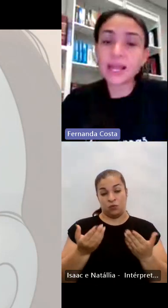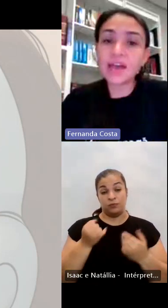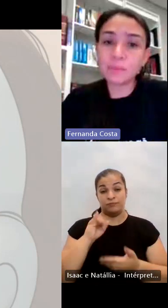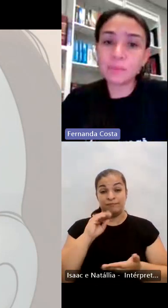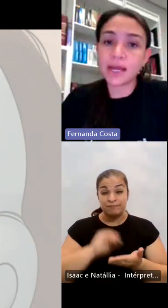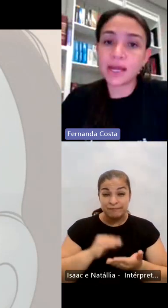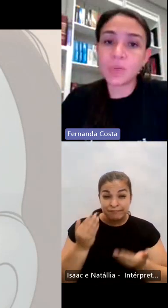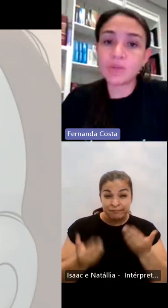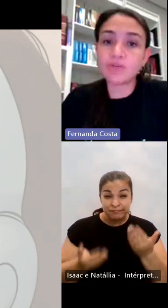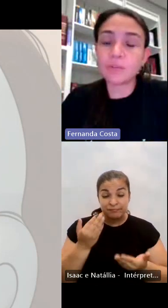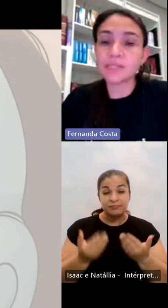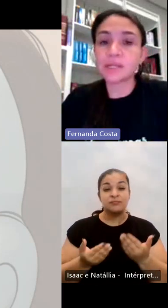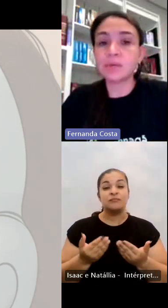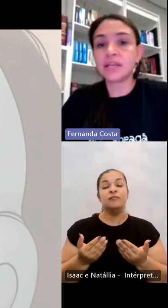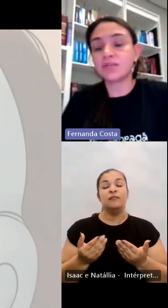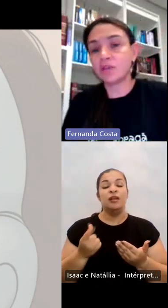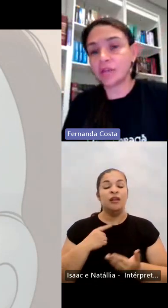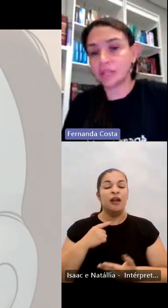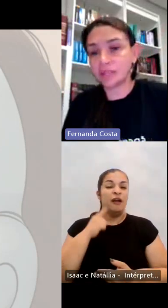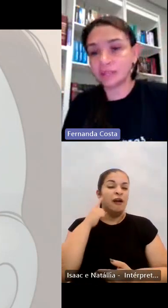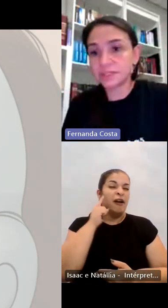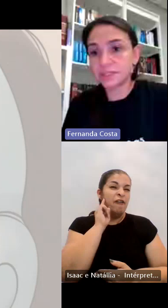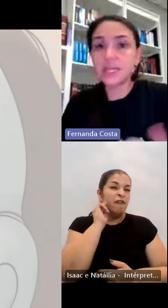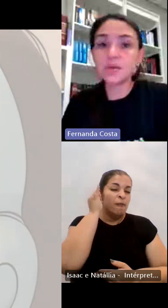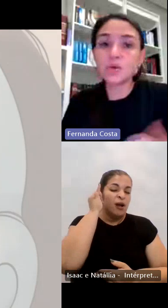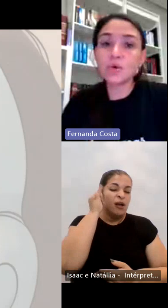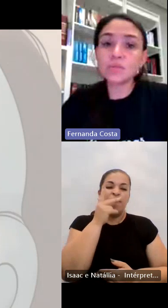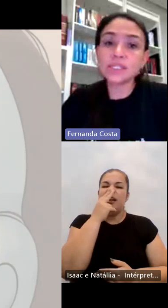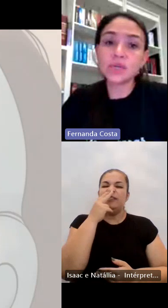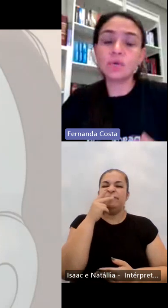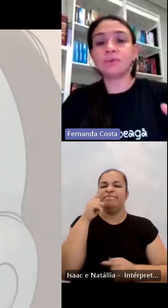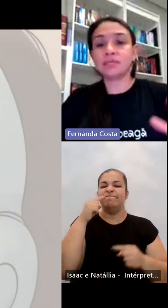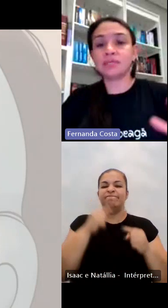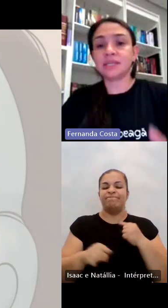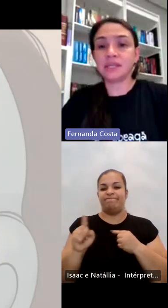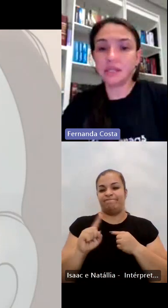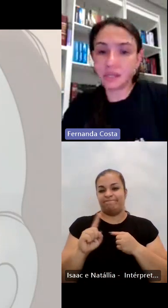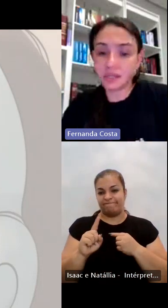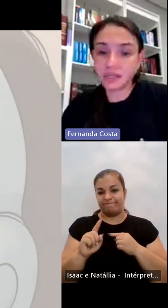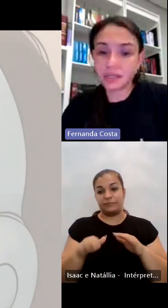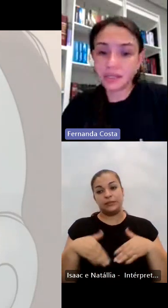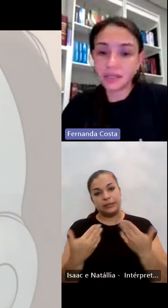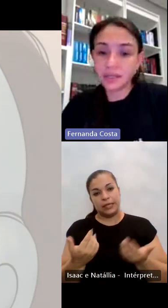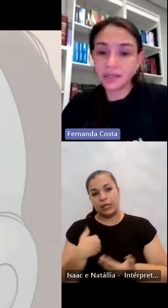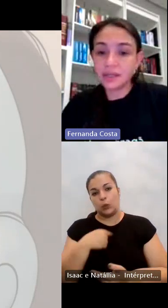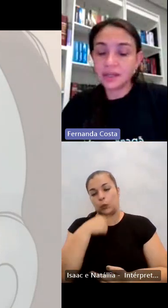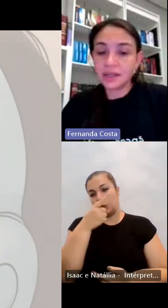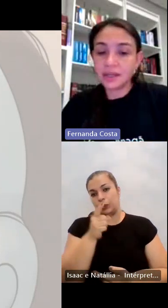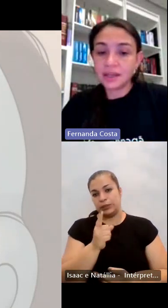eu levo para uma informação equivocada. E aí eu não consigo me manter